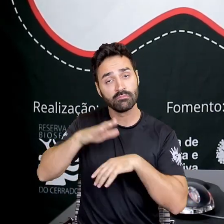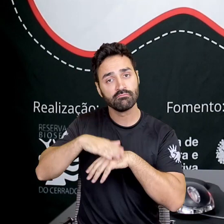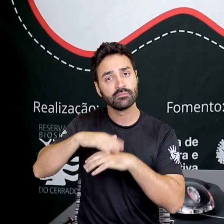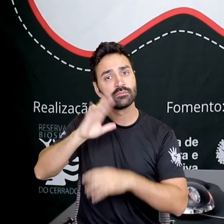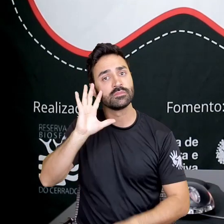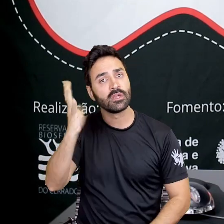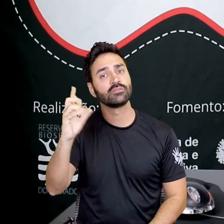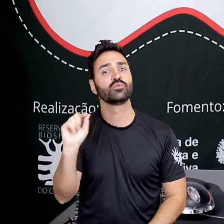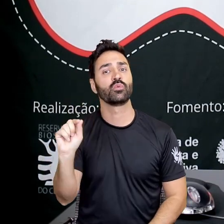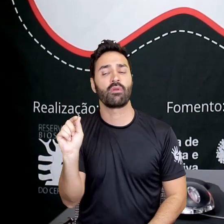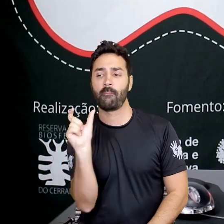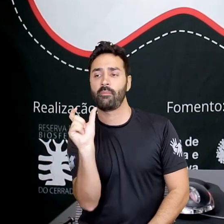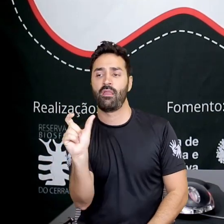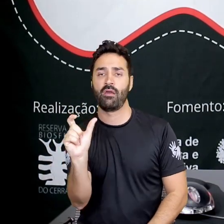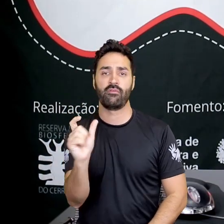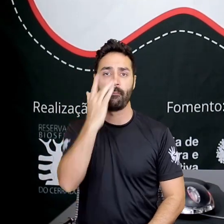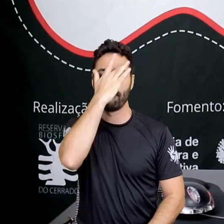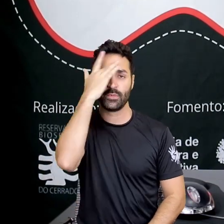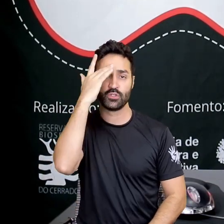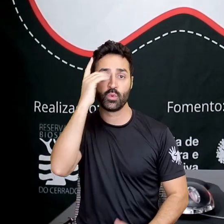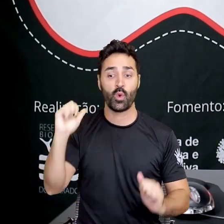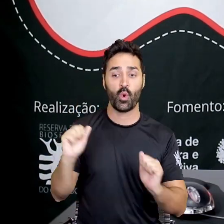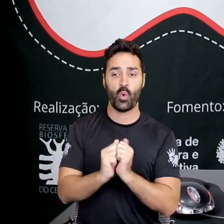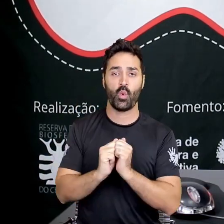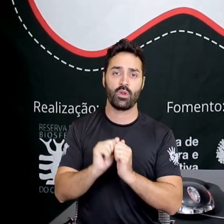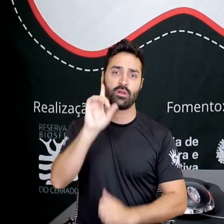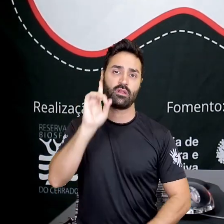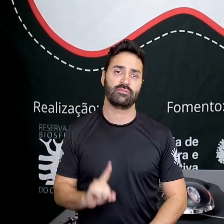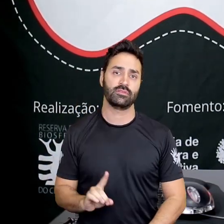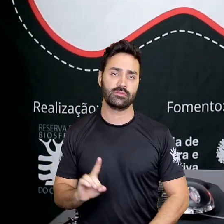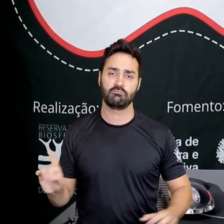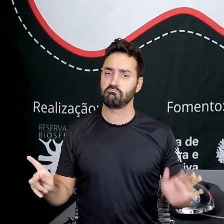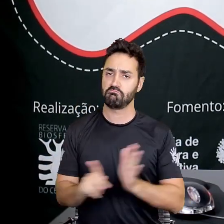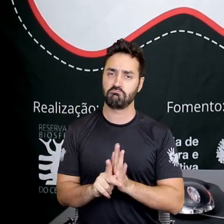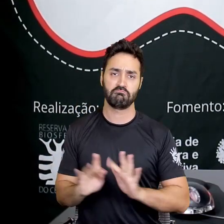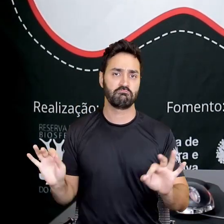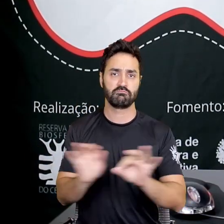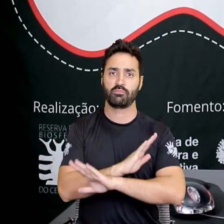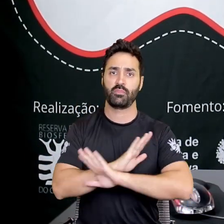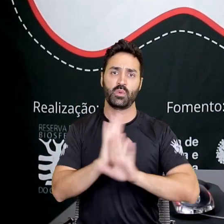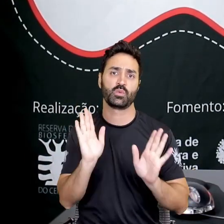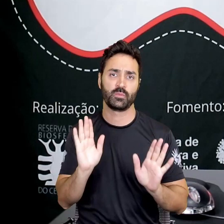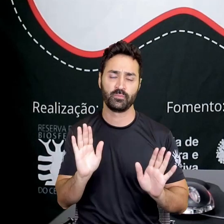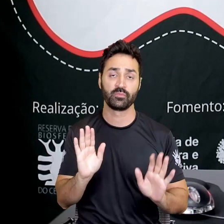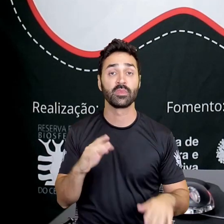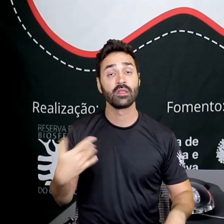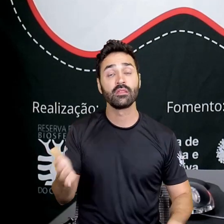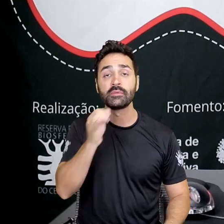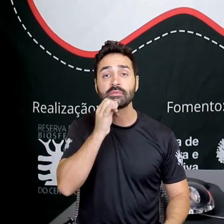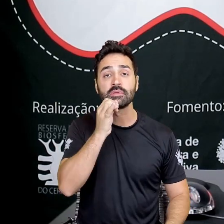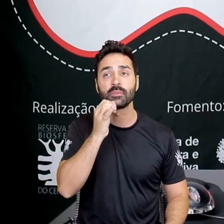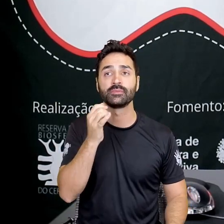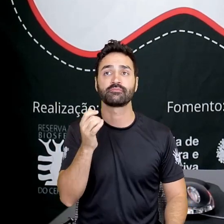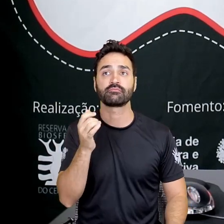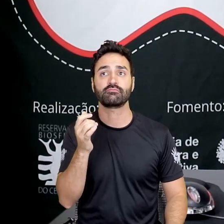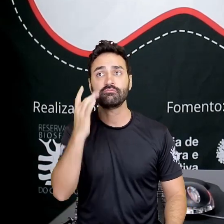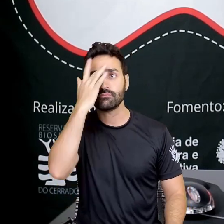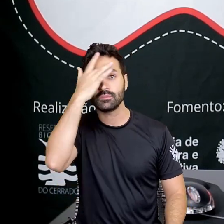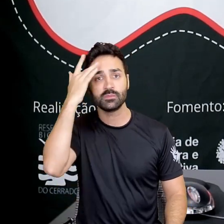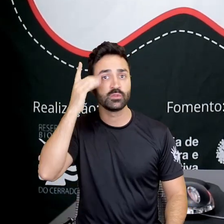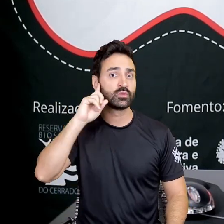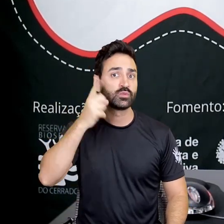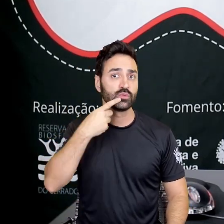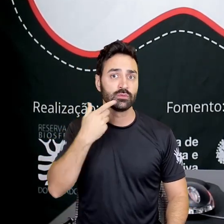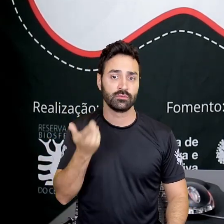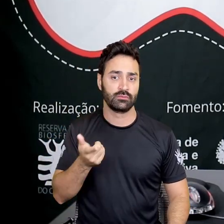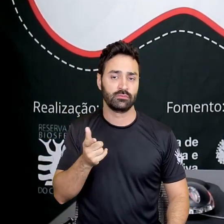decidiram que a nomenclatura correta é pessoa com deficiência. Então, quando eu vou falar de uma pessoa que tem uma pessoa surda, o ideal é